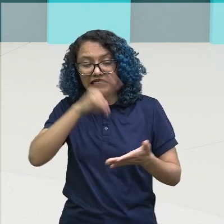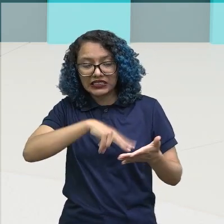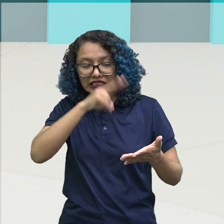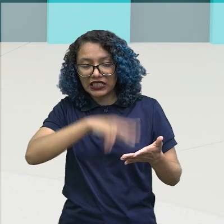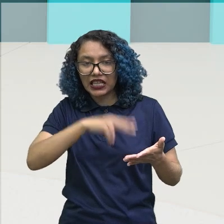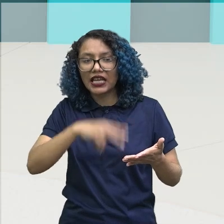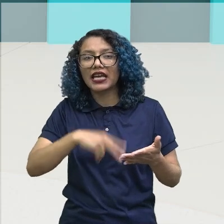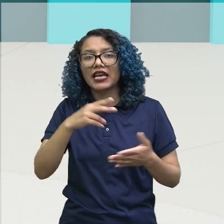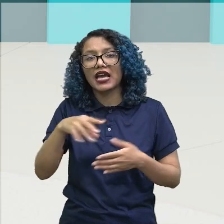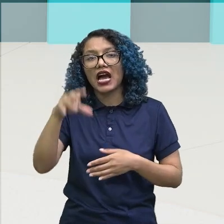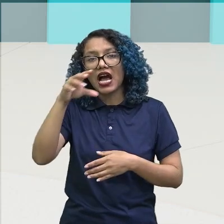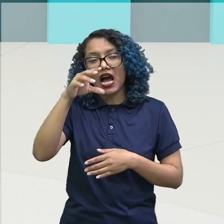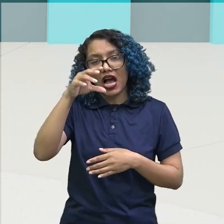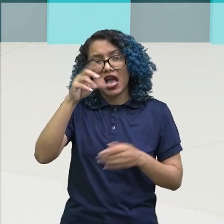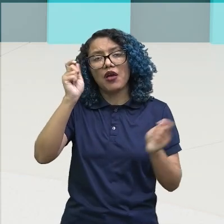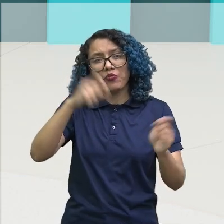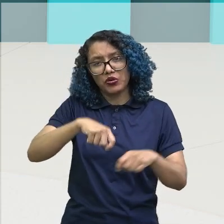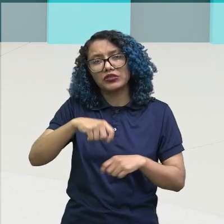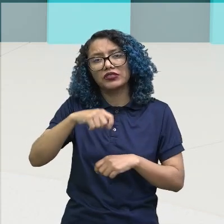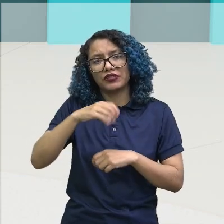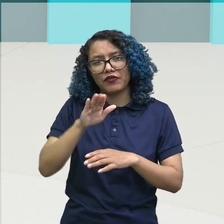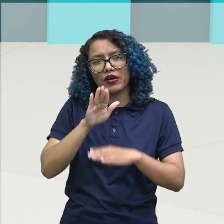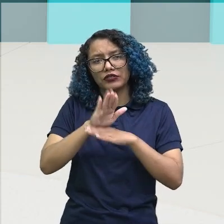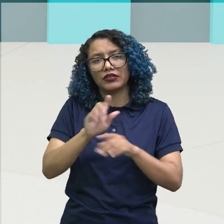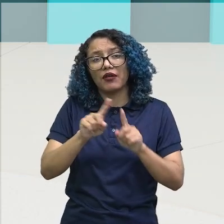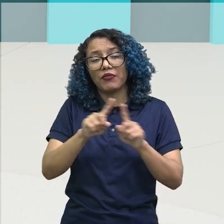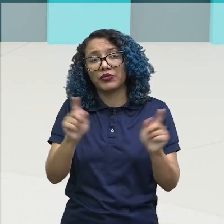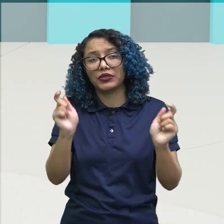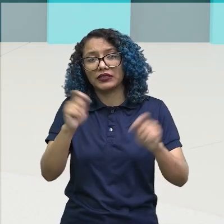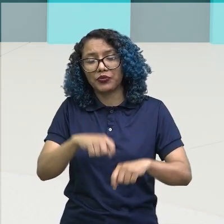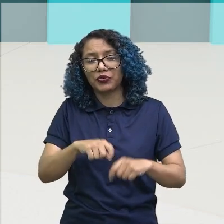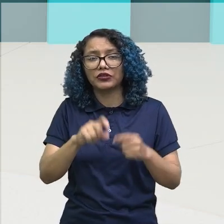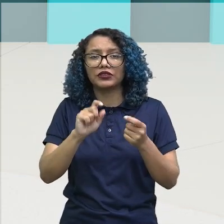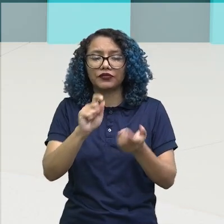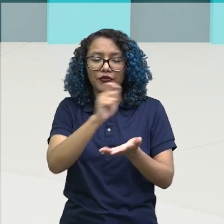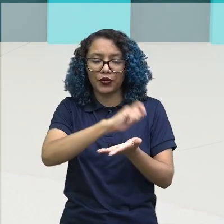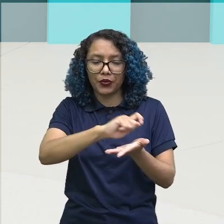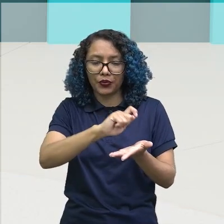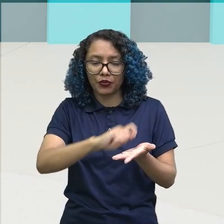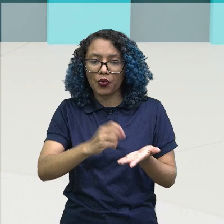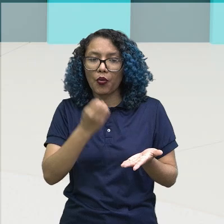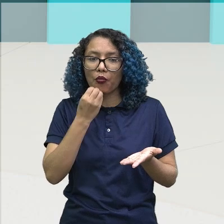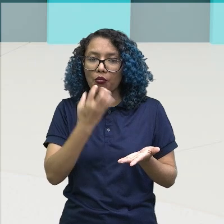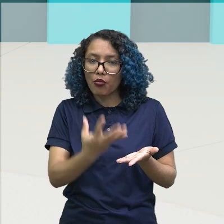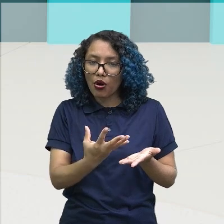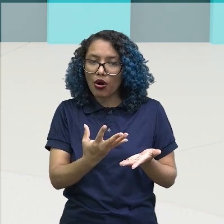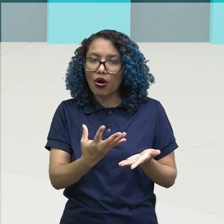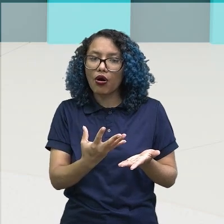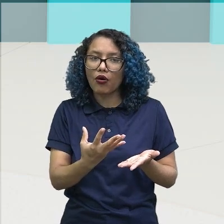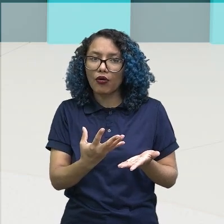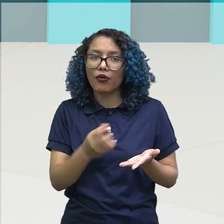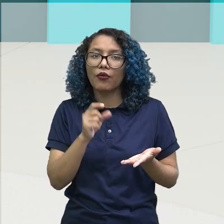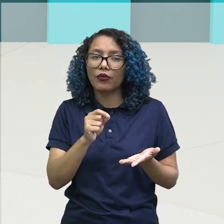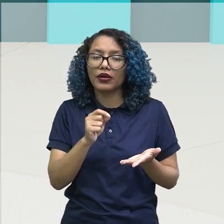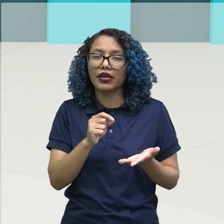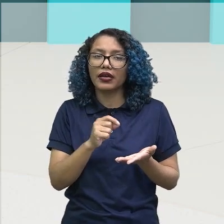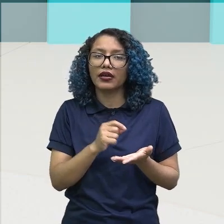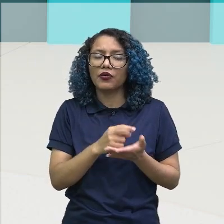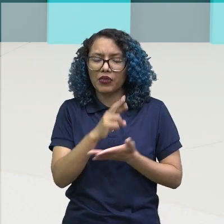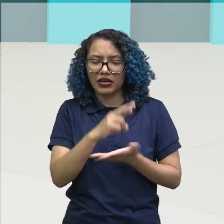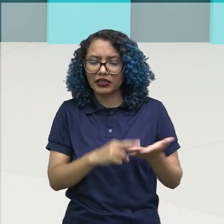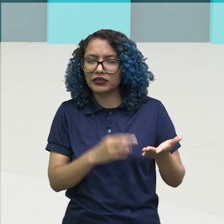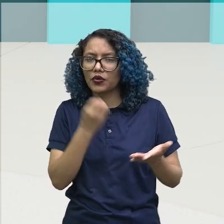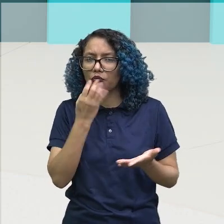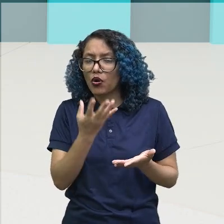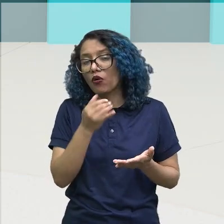ajuda, mas o que vai definir a pessoa como um bom escritor, como um bom produtor de texto, como aquele que sabe fazer uma boa